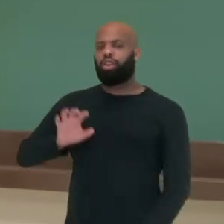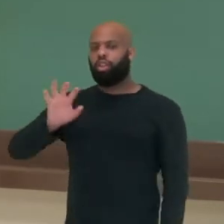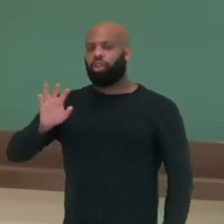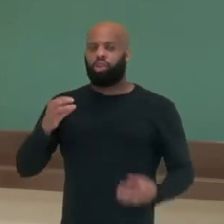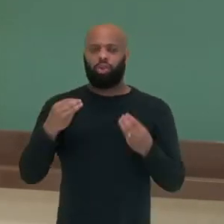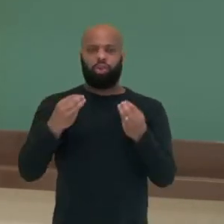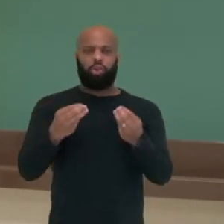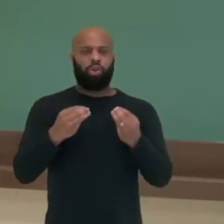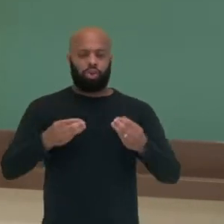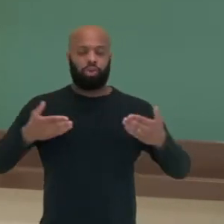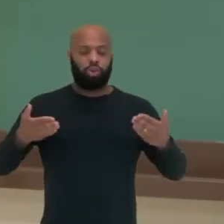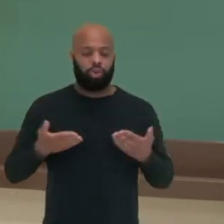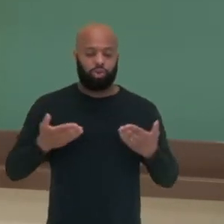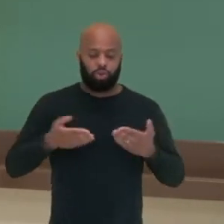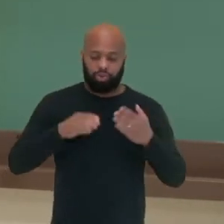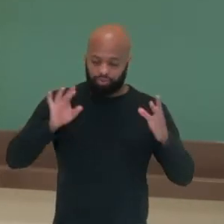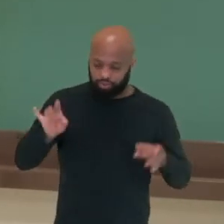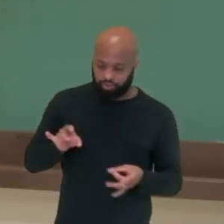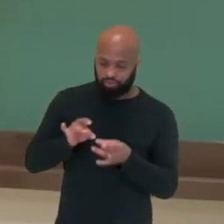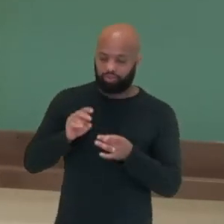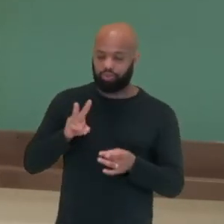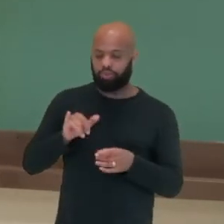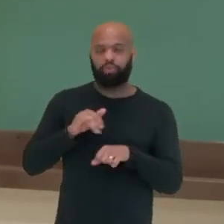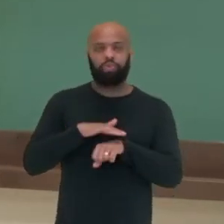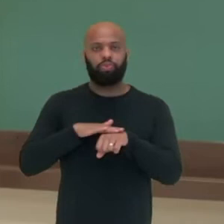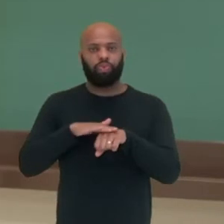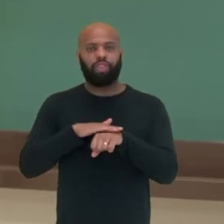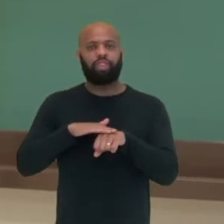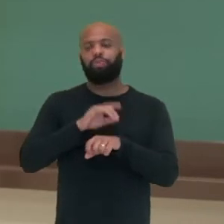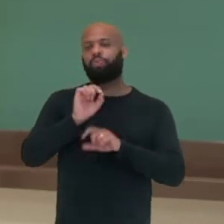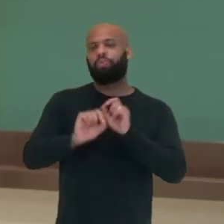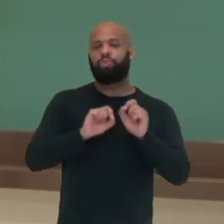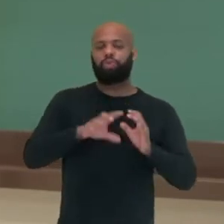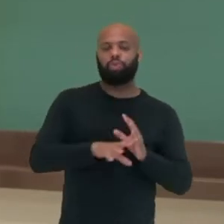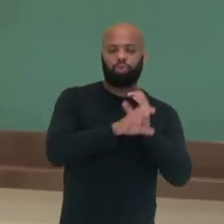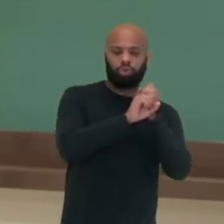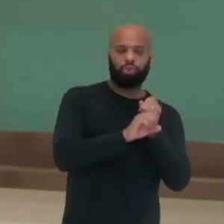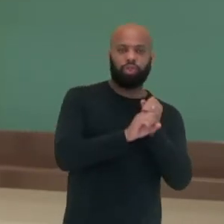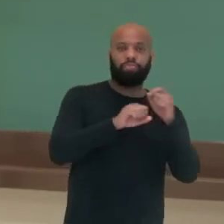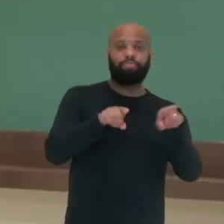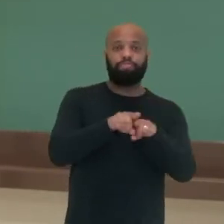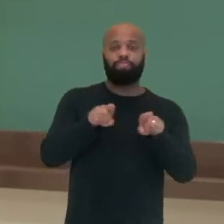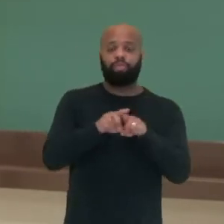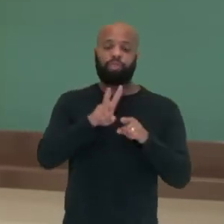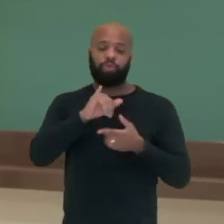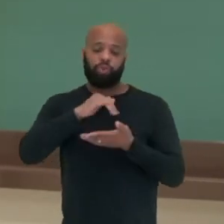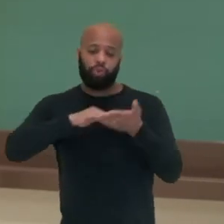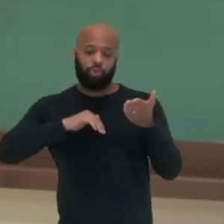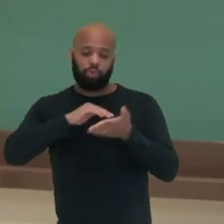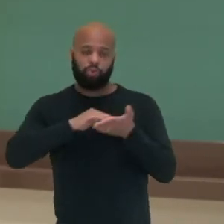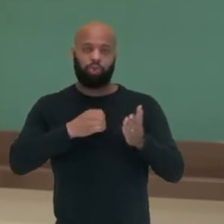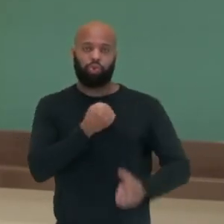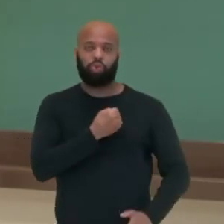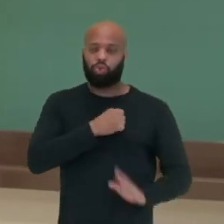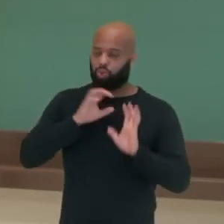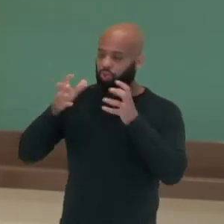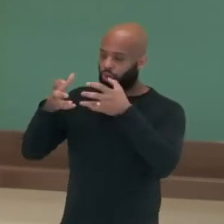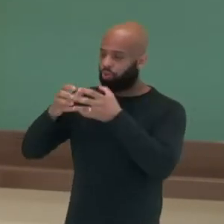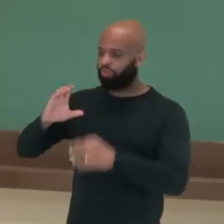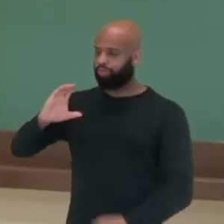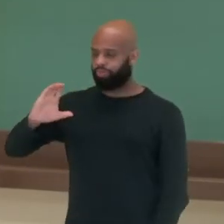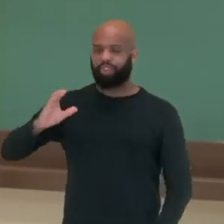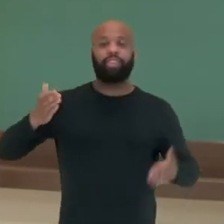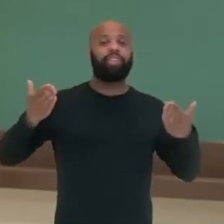operações? Hoje, especificamente, a gente vai conversar sobre a adição e a subtração dos números complexos. Então,